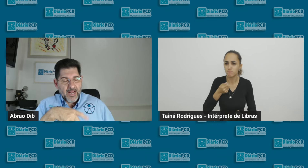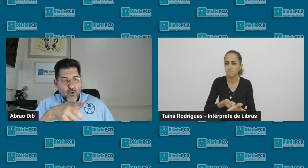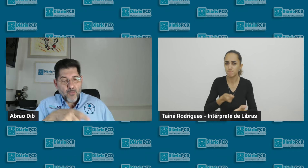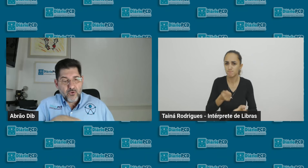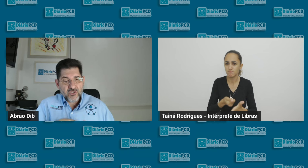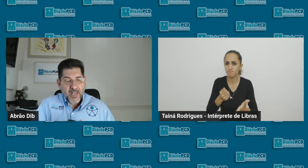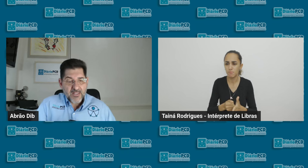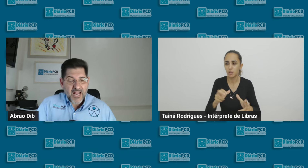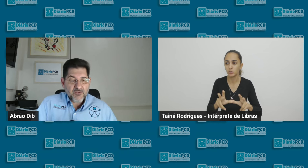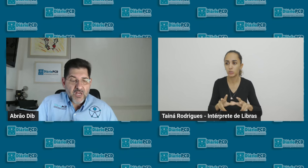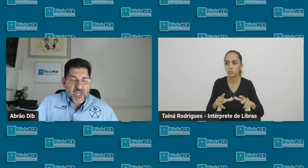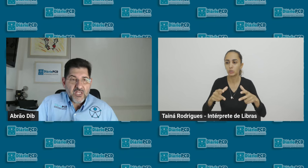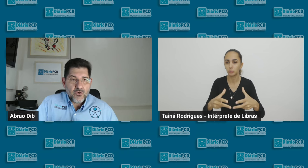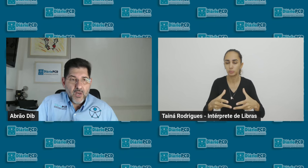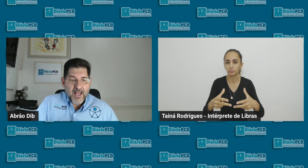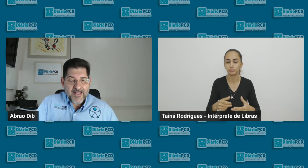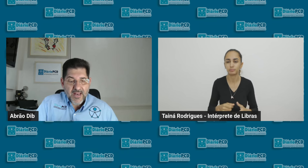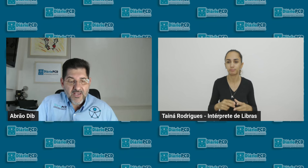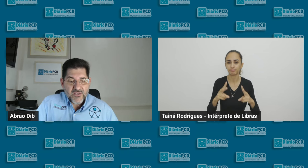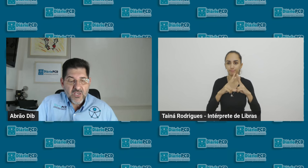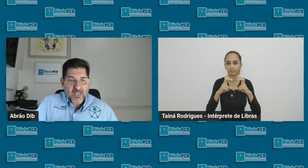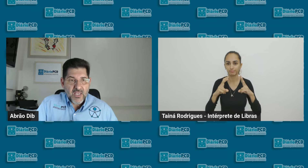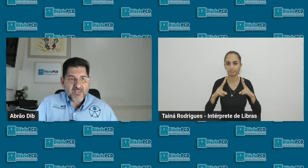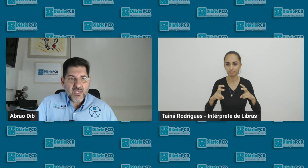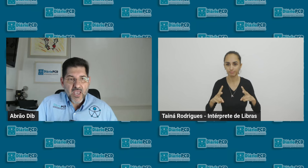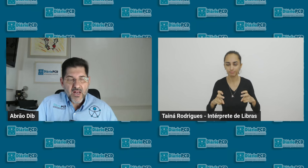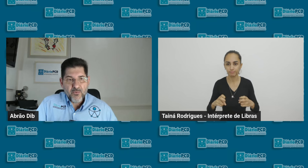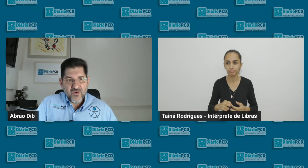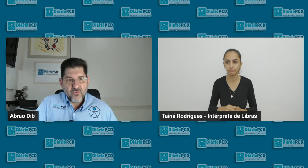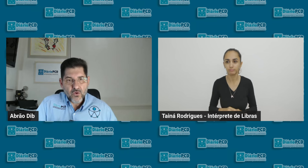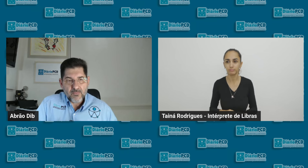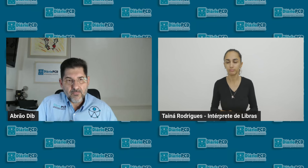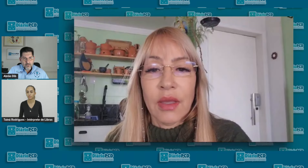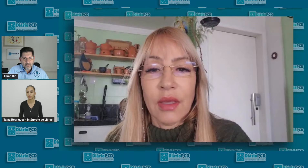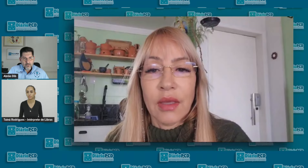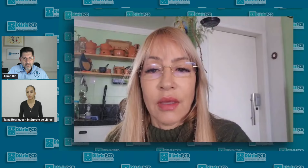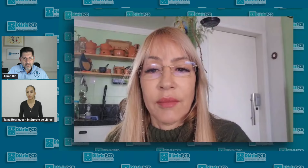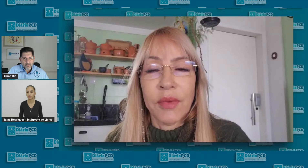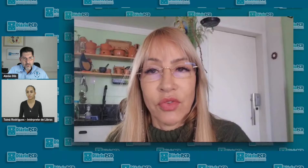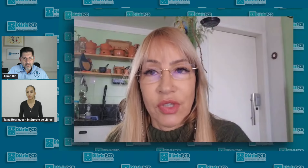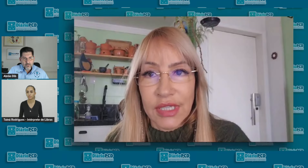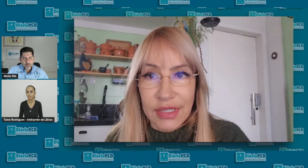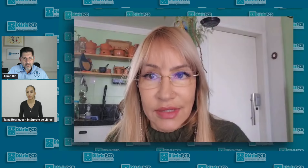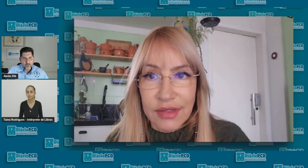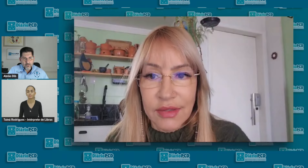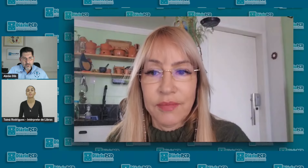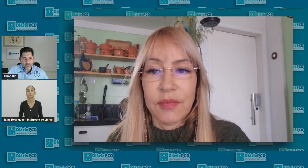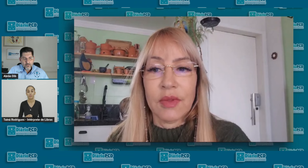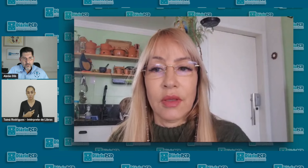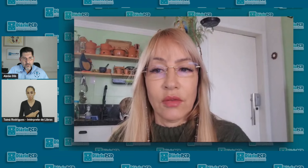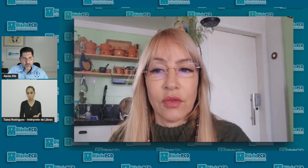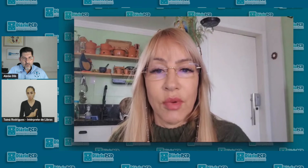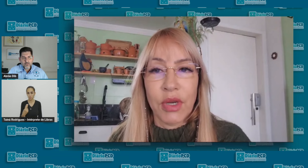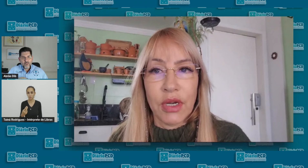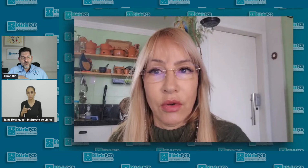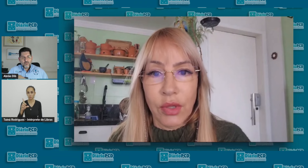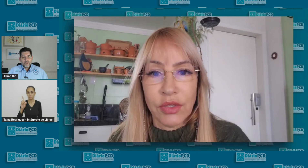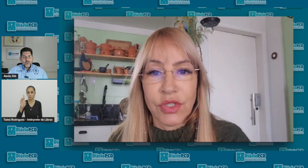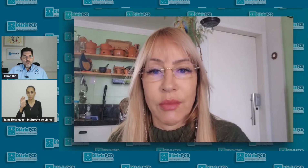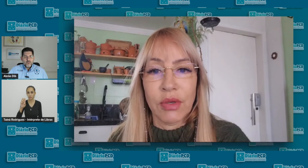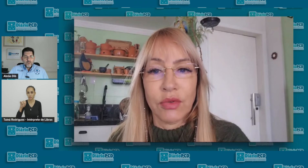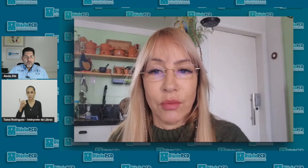de Florianópolis. Traz para a gente, Roland, a Denise de Siqueira, por favor. Eu sou a Denise, eu sou uma